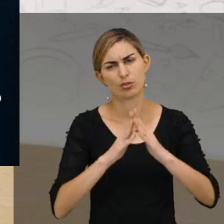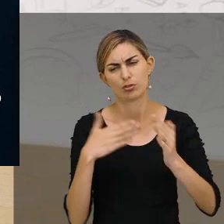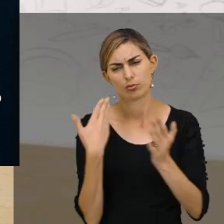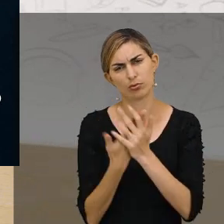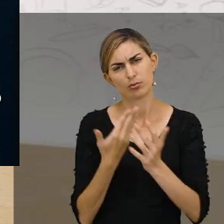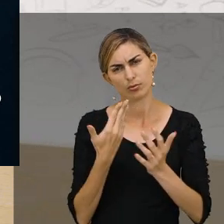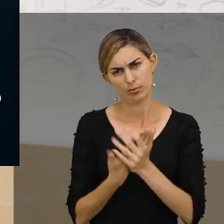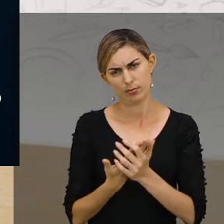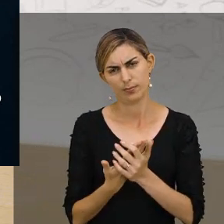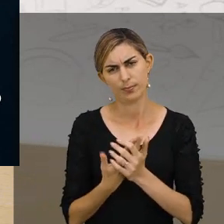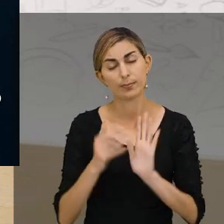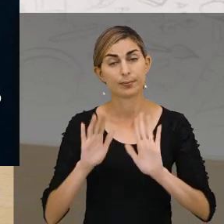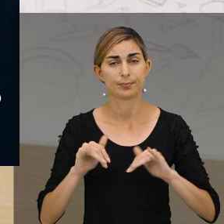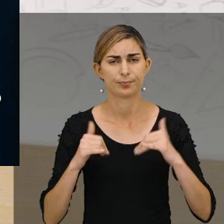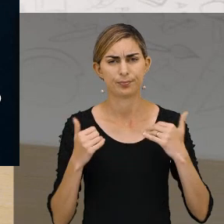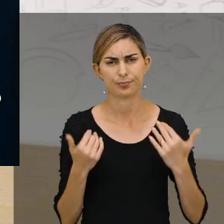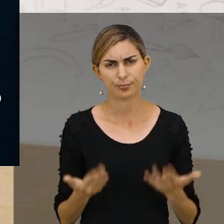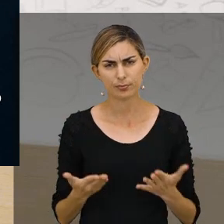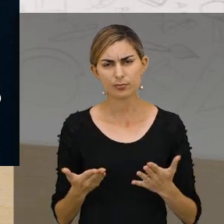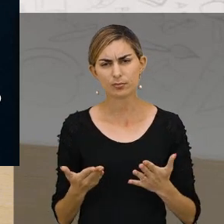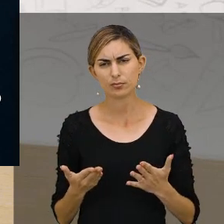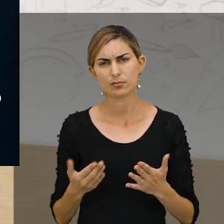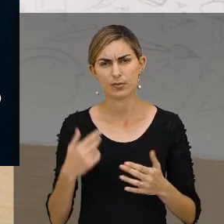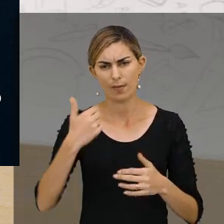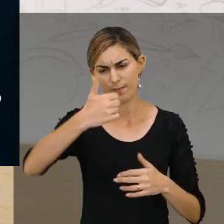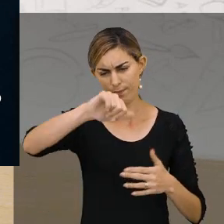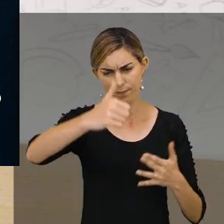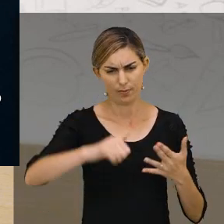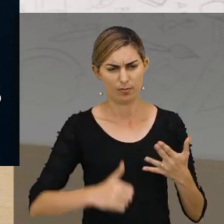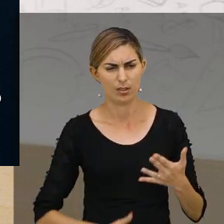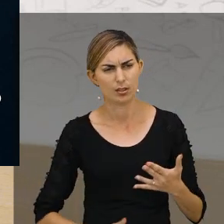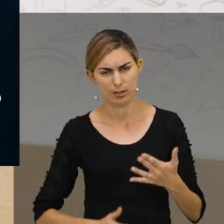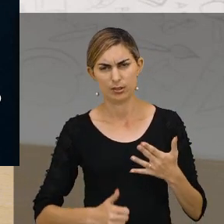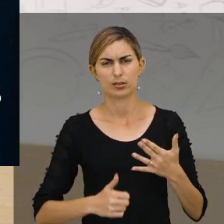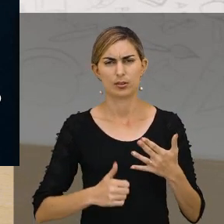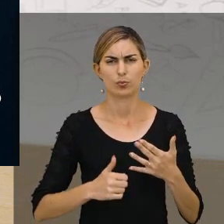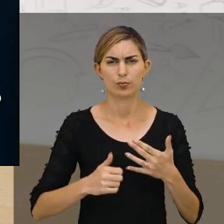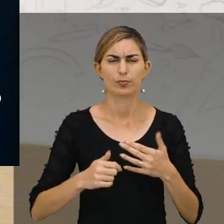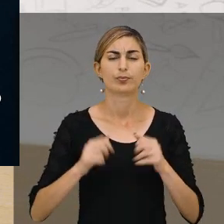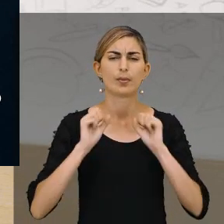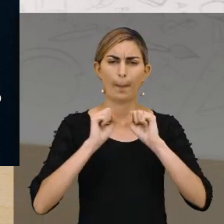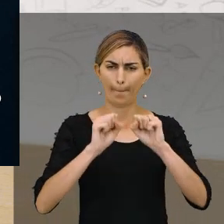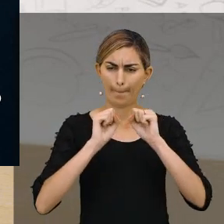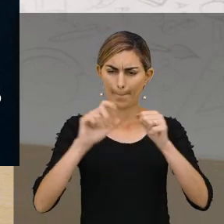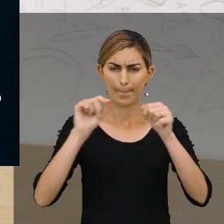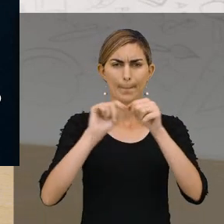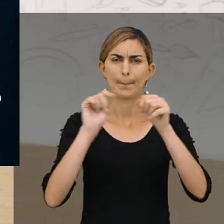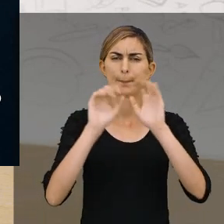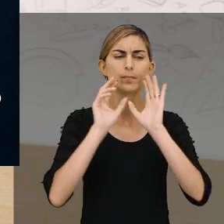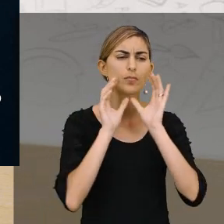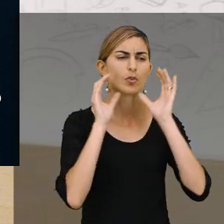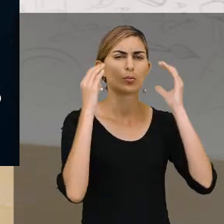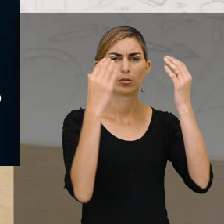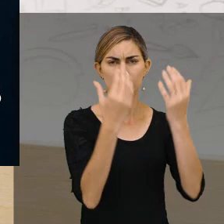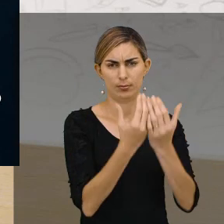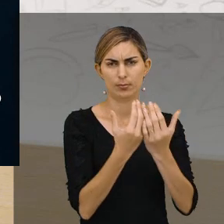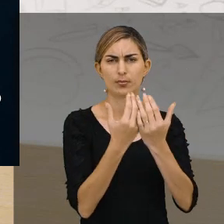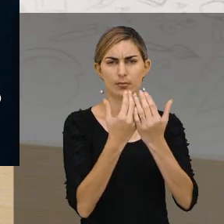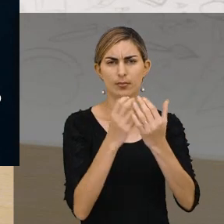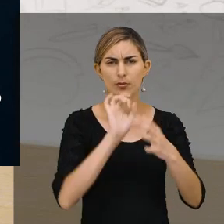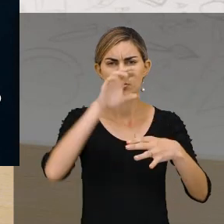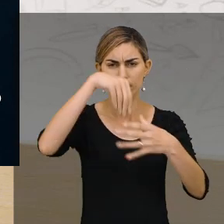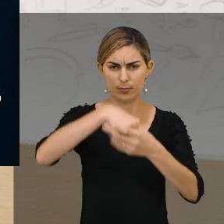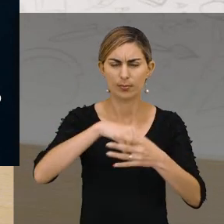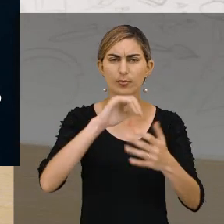gestão escolar. Então, essa avaliação da gestão escolar pode ser feita pela comunidade, não